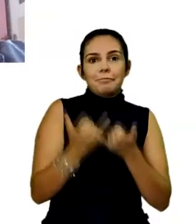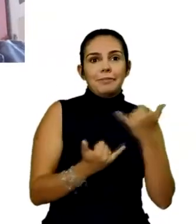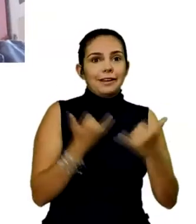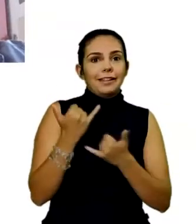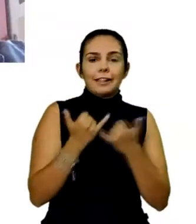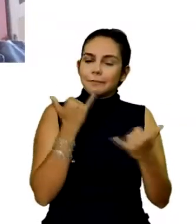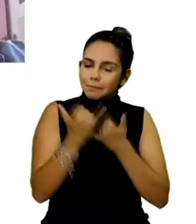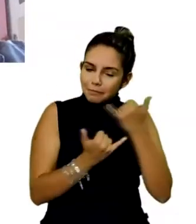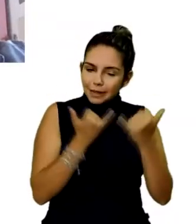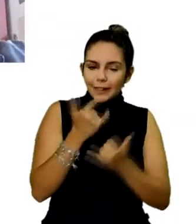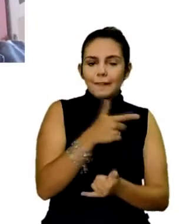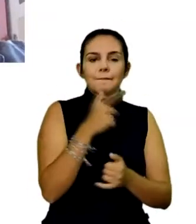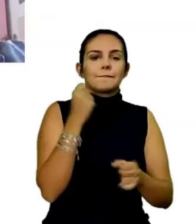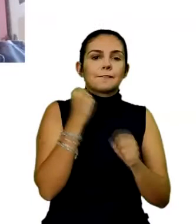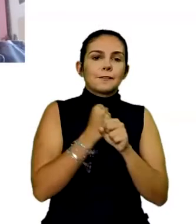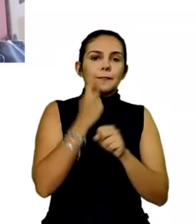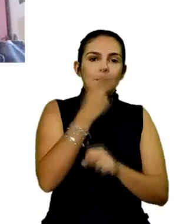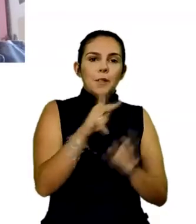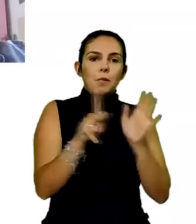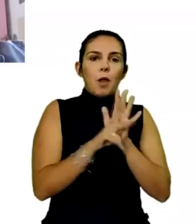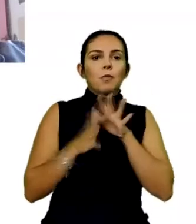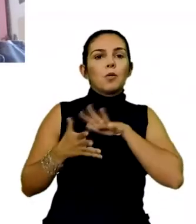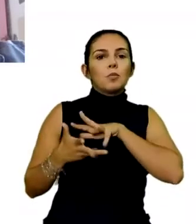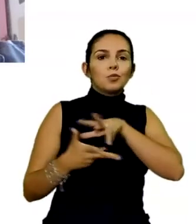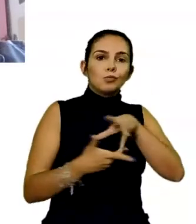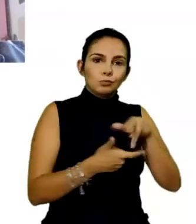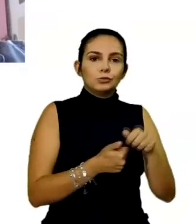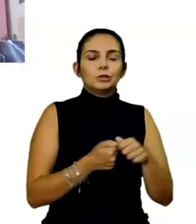É brincando que ela constrói o seu próprio mundo.